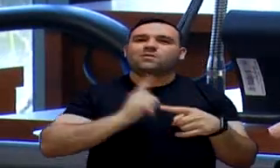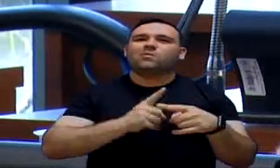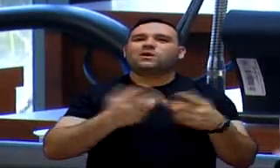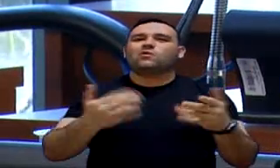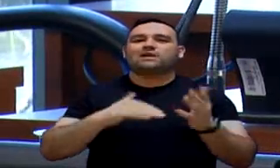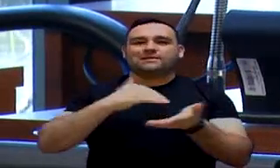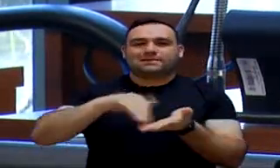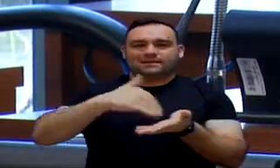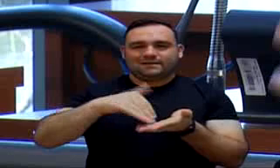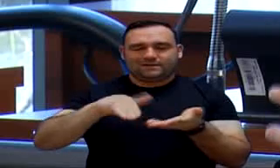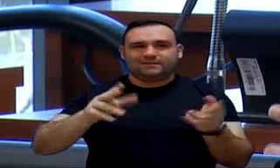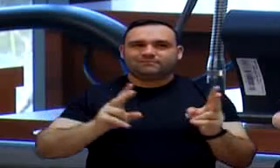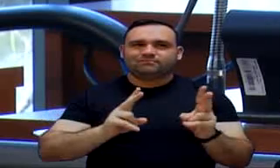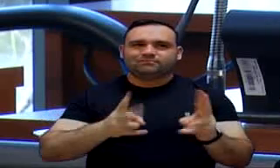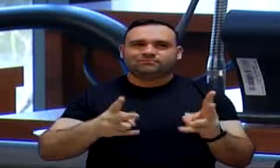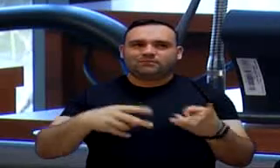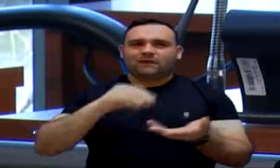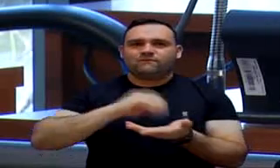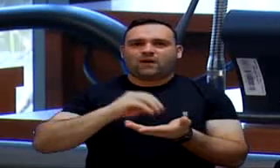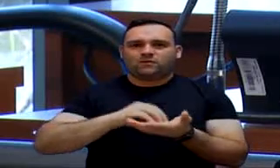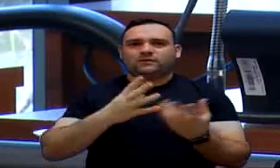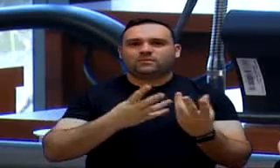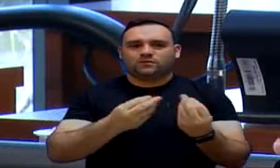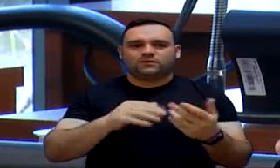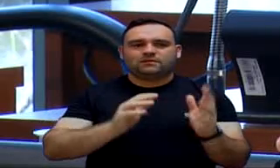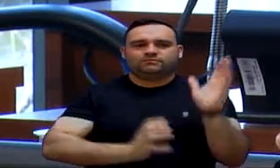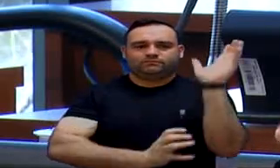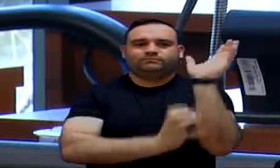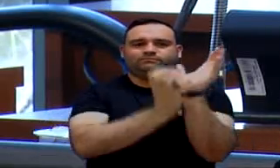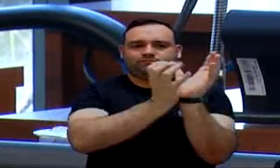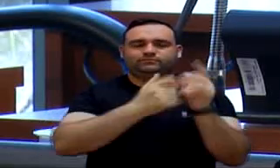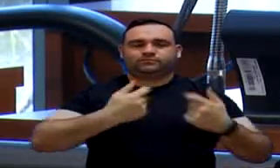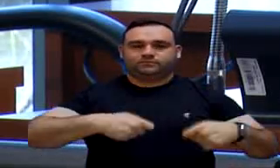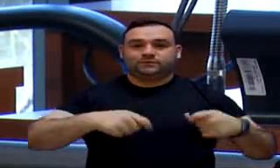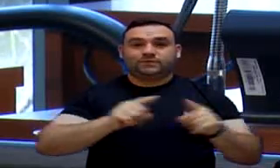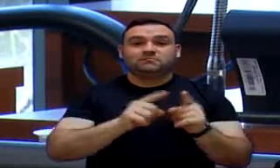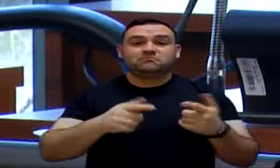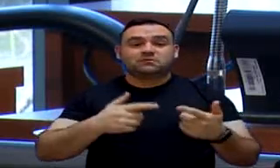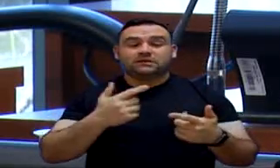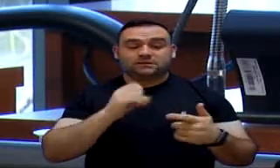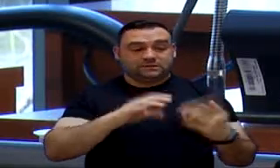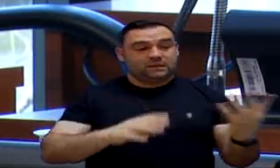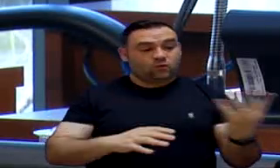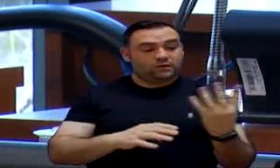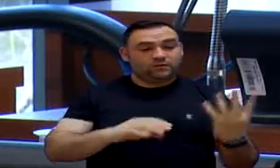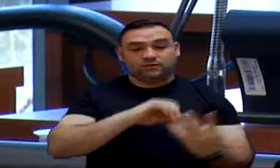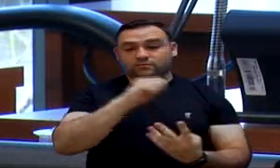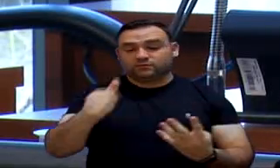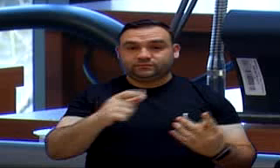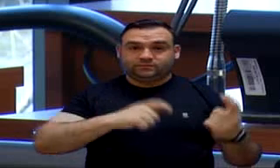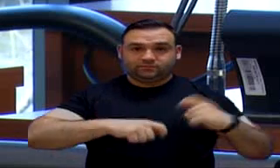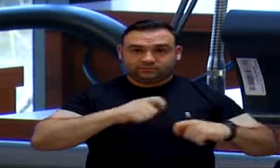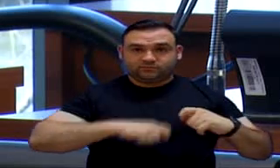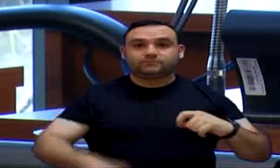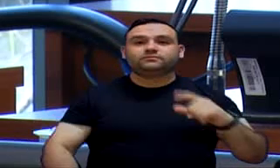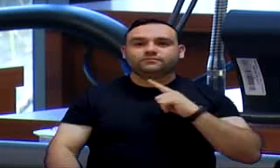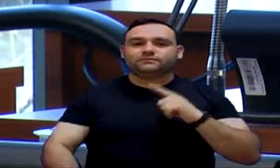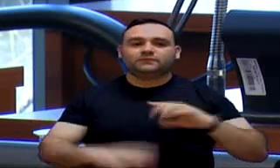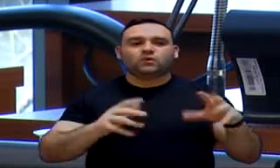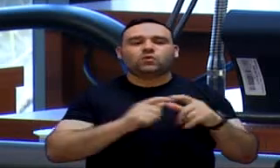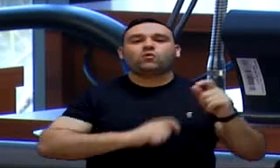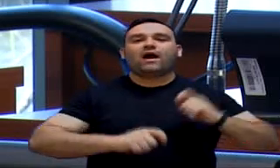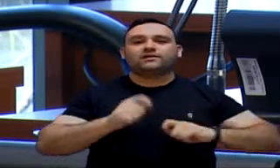a secretaria ela ainda na cidade né numa parte burocrática quem faria isso seria o administrativo a gente tem os